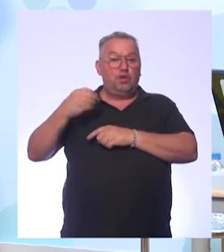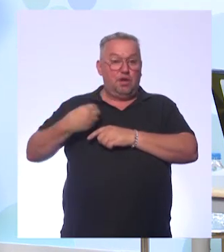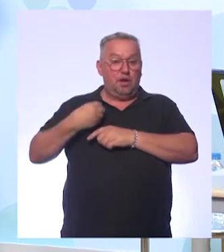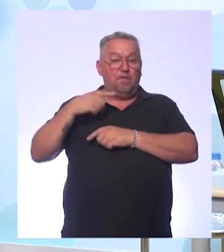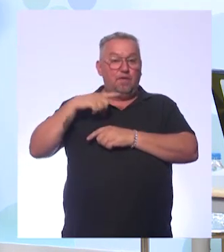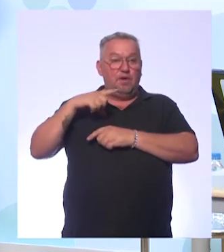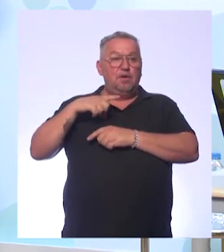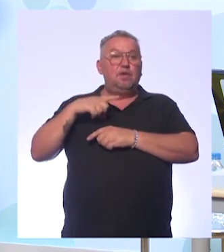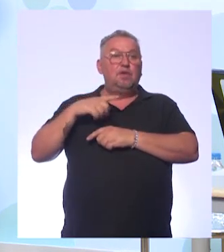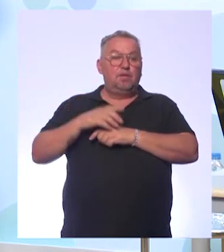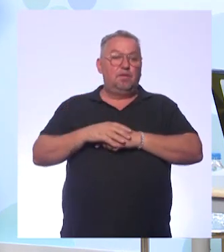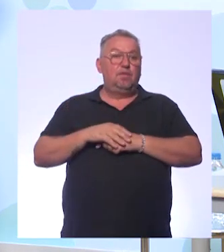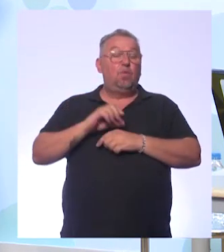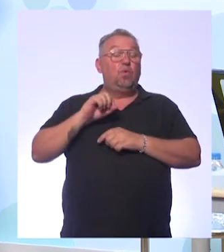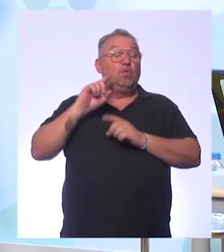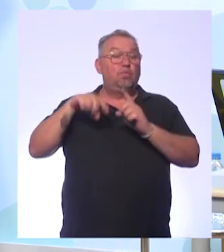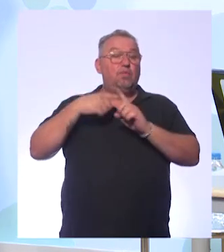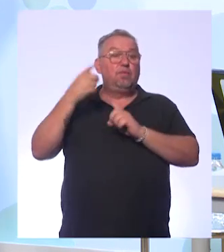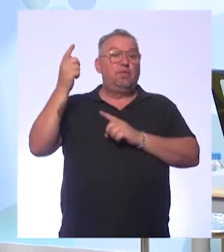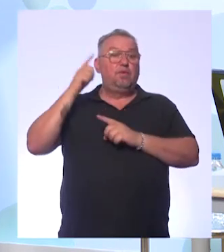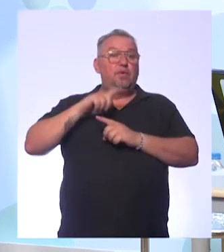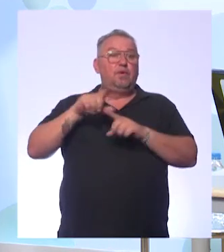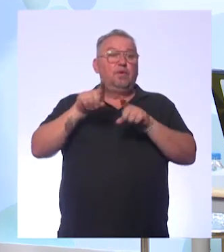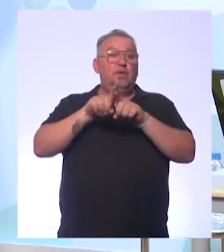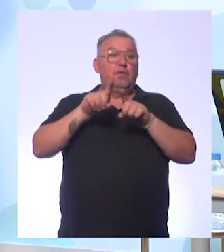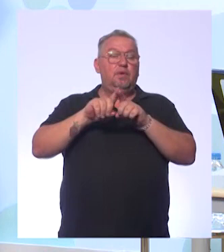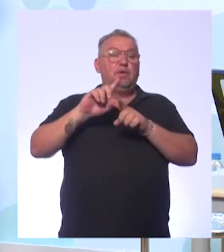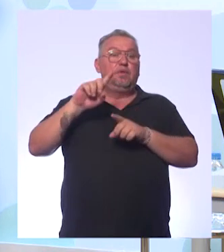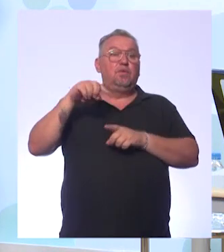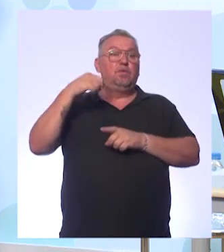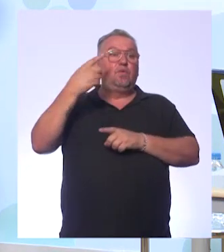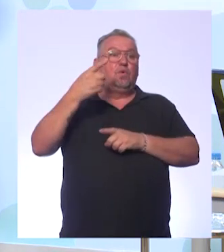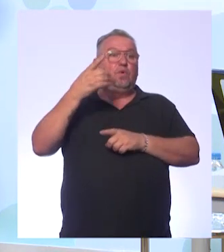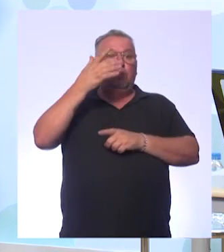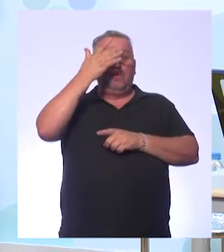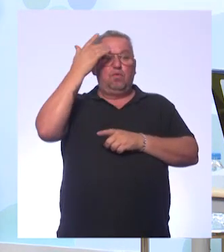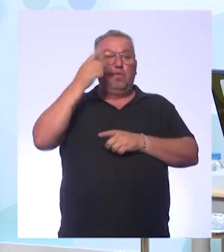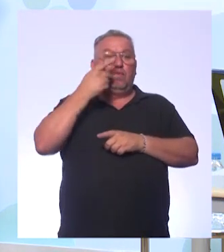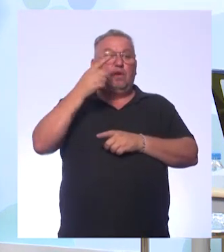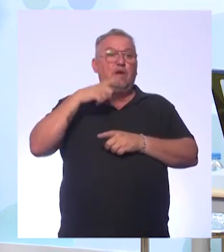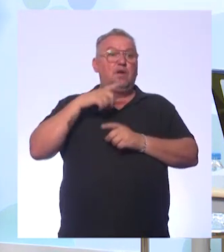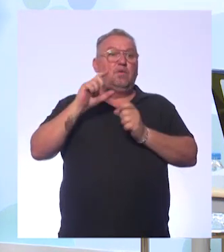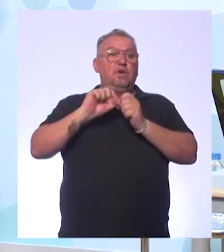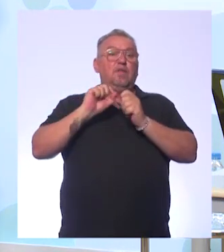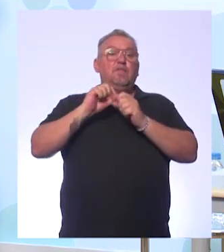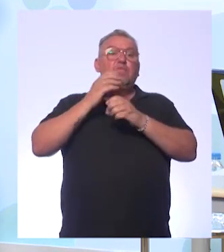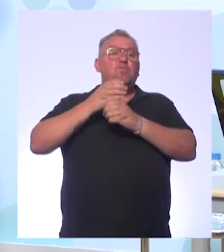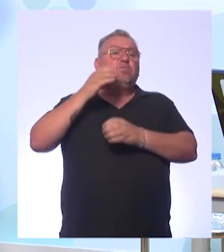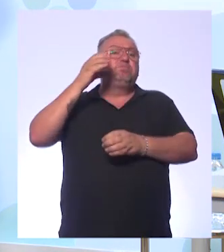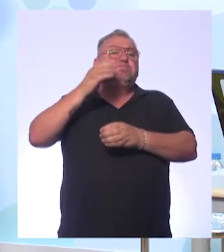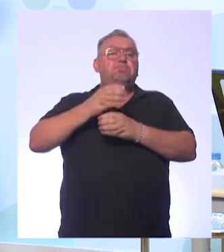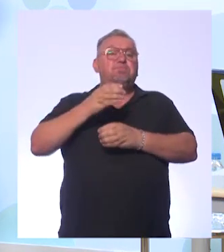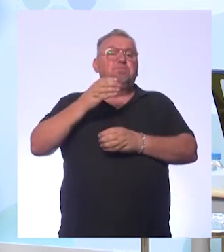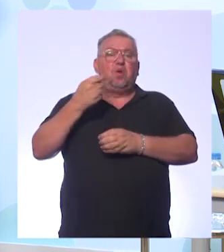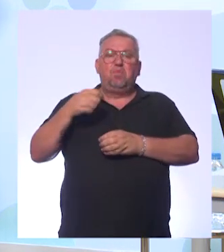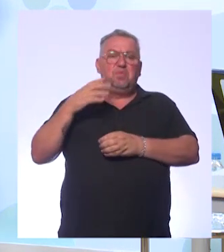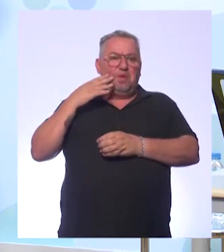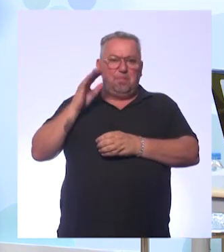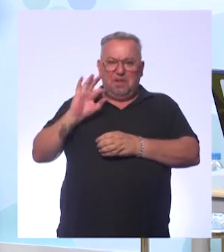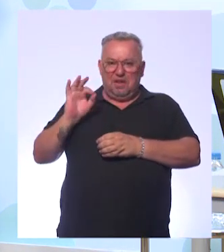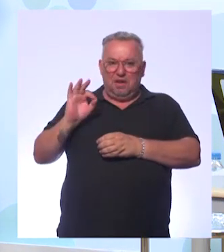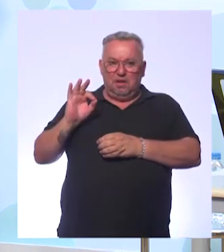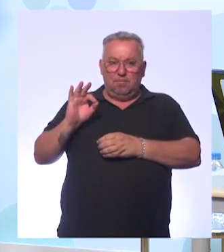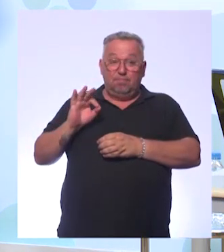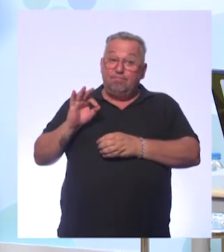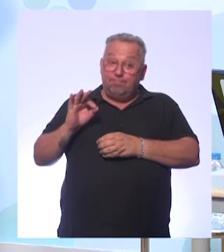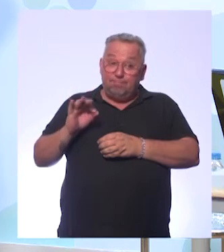legal quanto mais você conseguir, né? E para os demais, né? O cara fala assim, mas eu quero fazer engenharia, então eu não preciso saber nada disso.